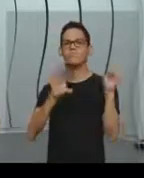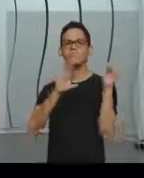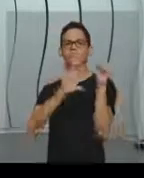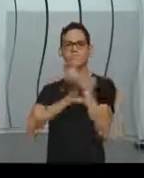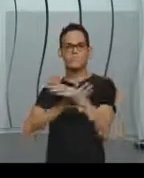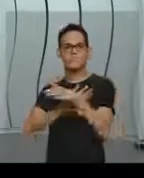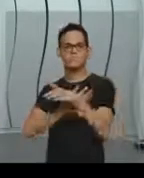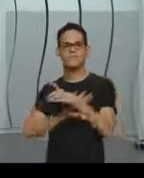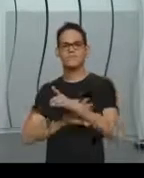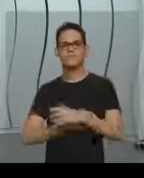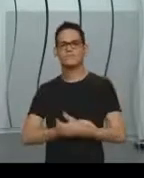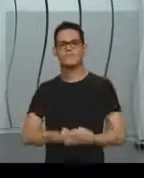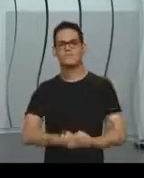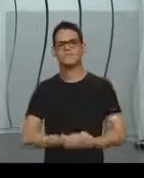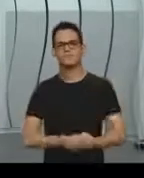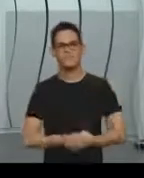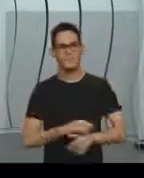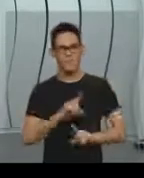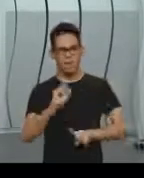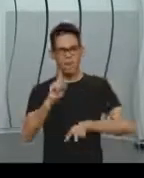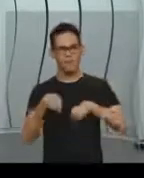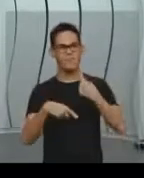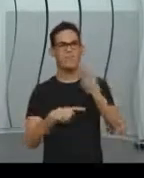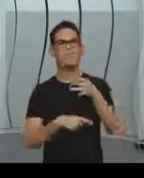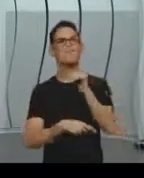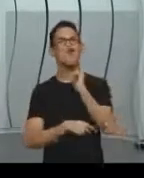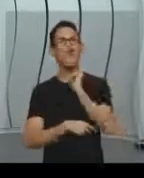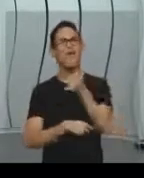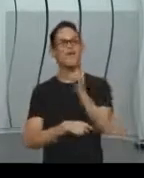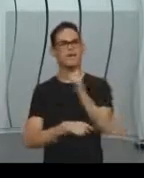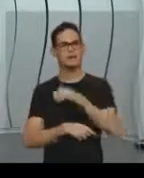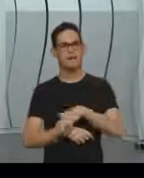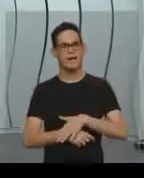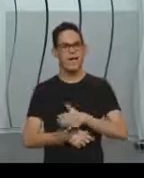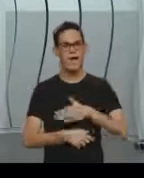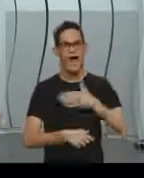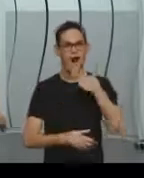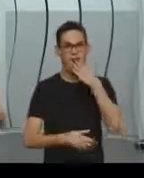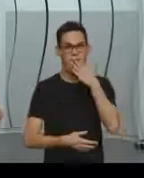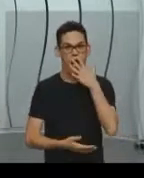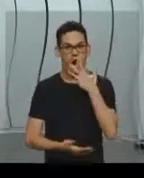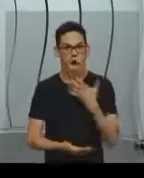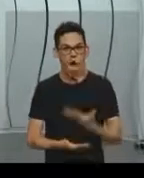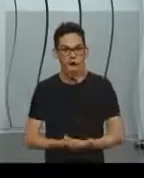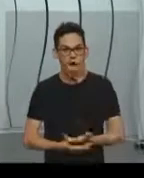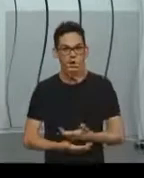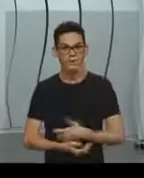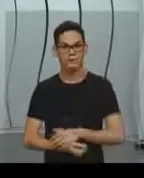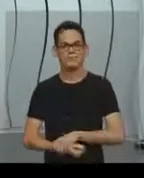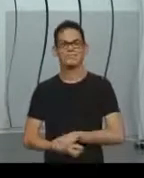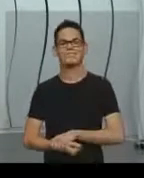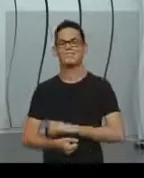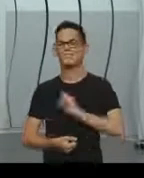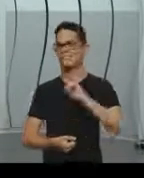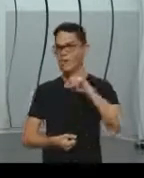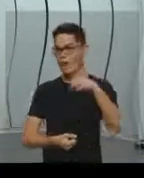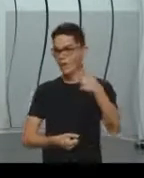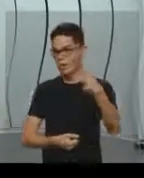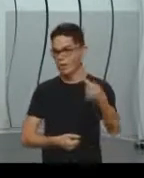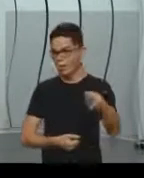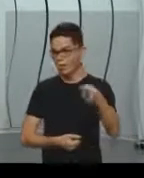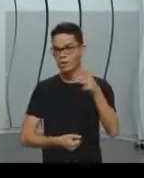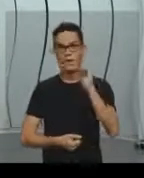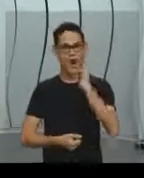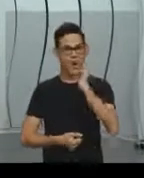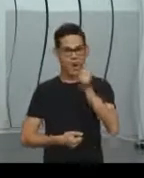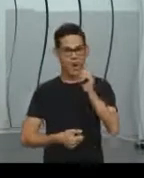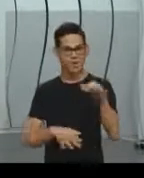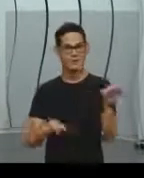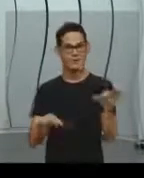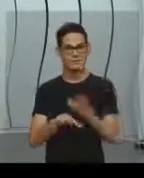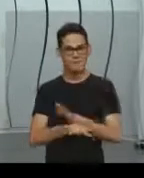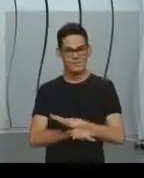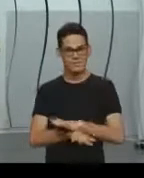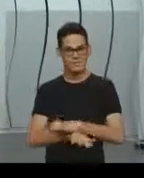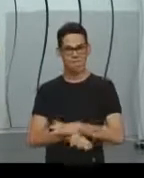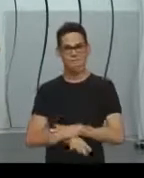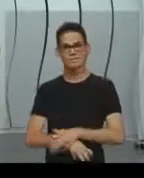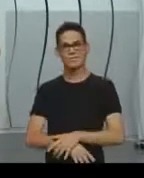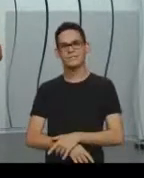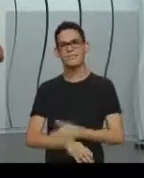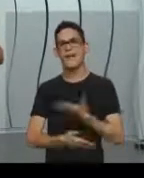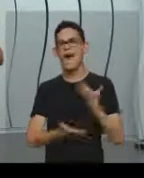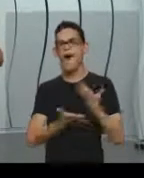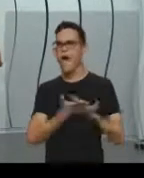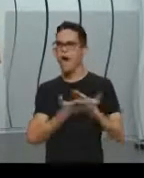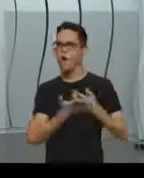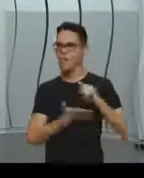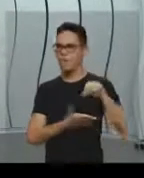não vou contar agora. Que foi a parte choque 2 que eu levei, tá? Vou contar para vocês, ó, só